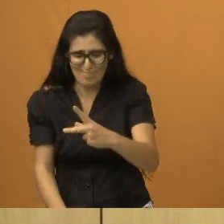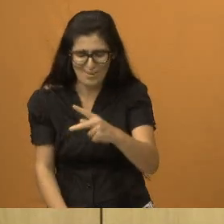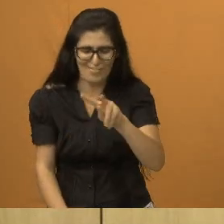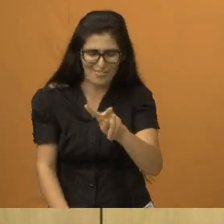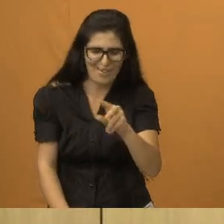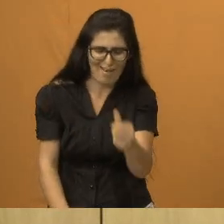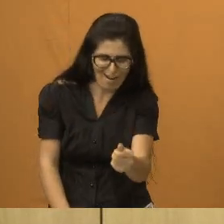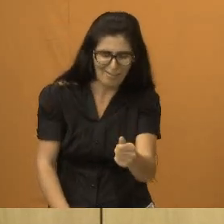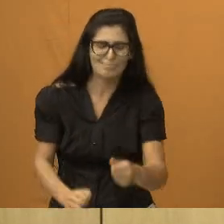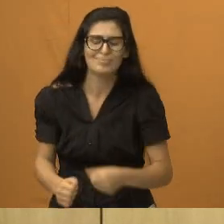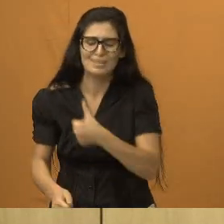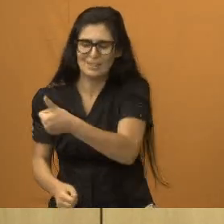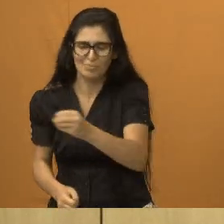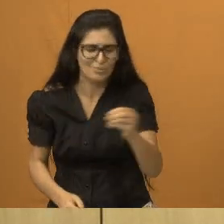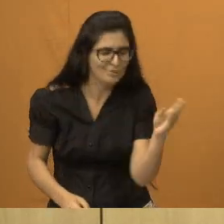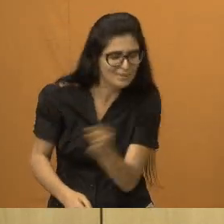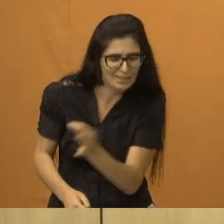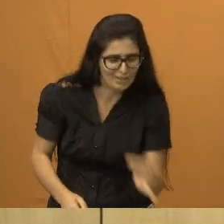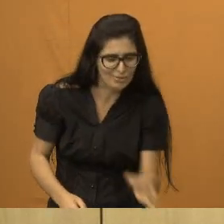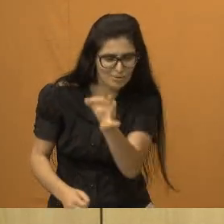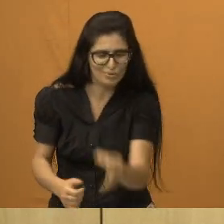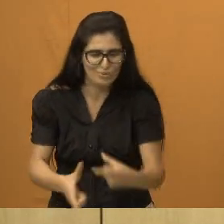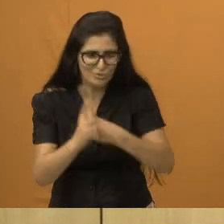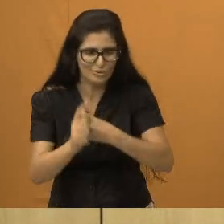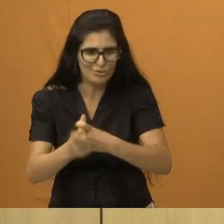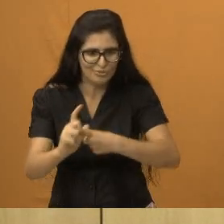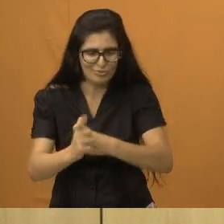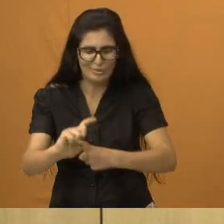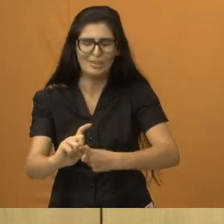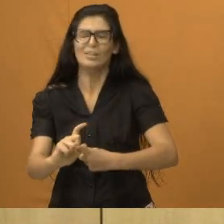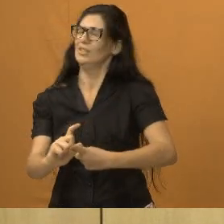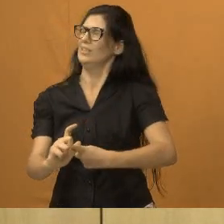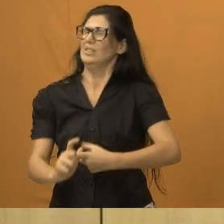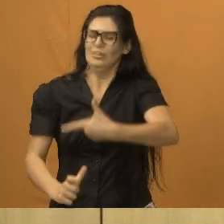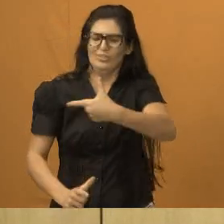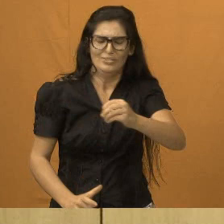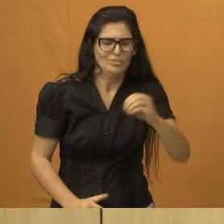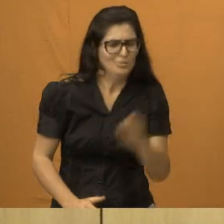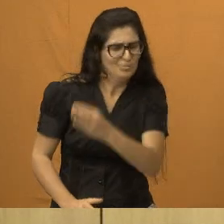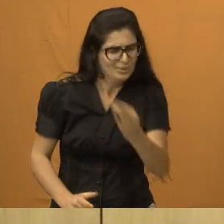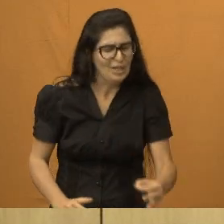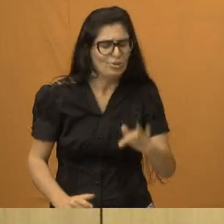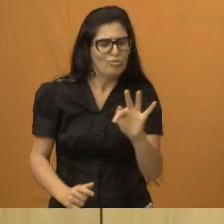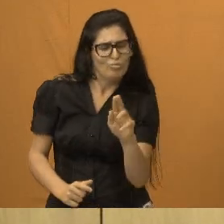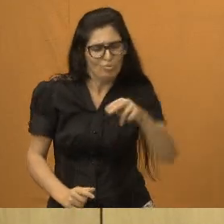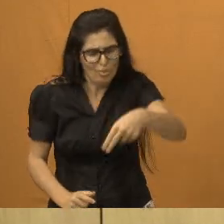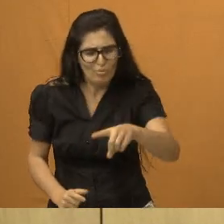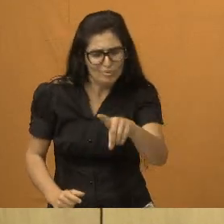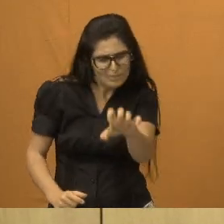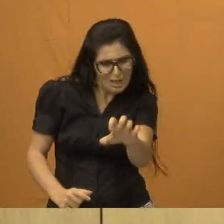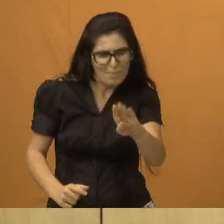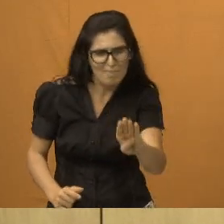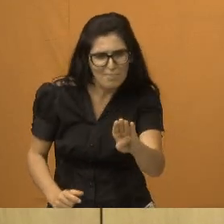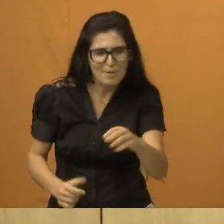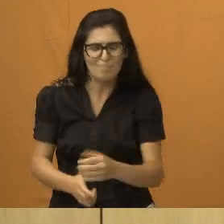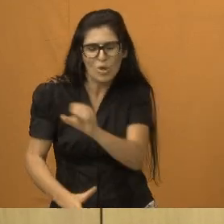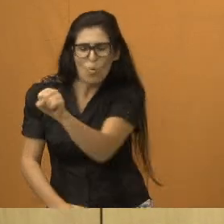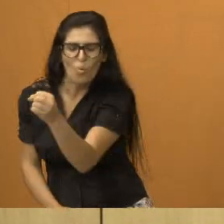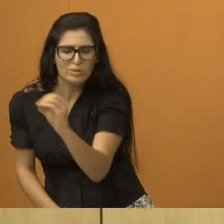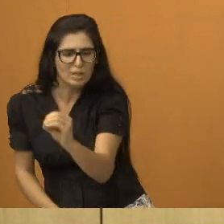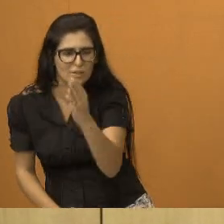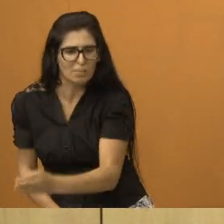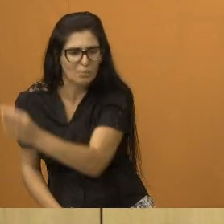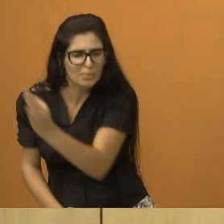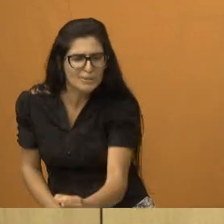100% arrecadado, 20% ele é descontado por Fundeb. E os 80%